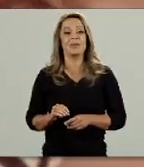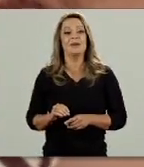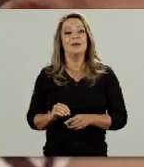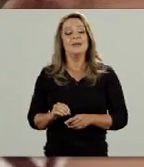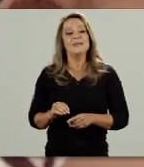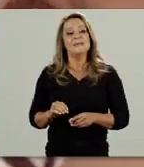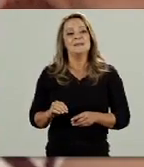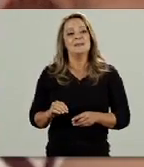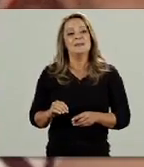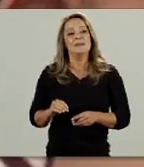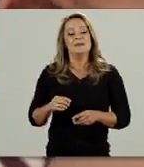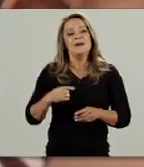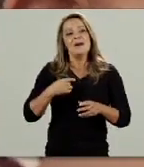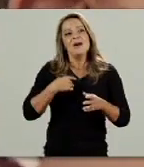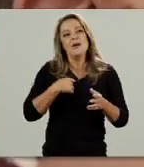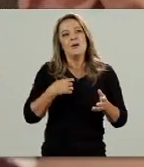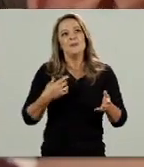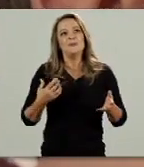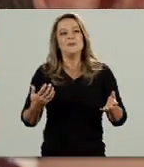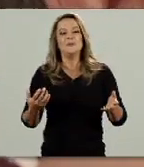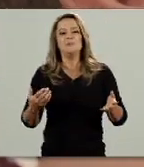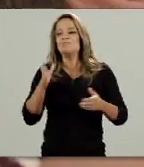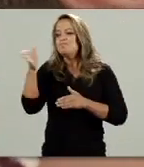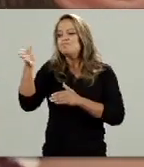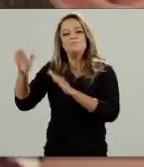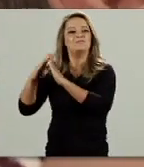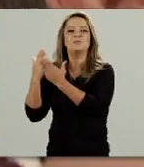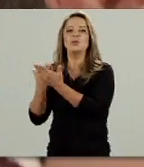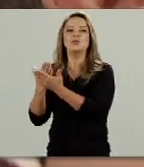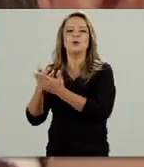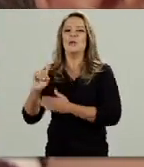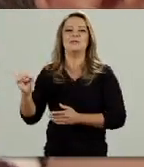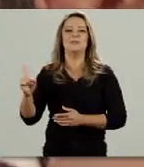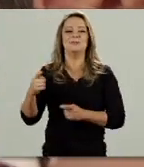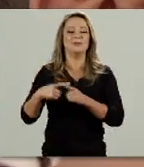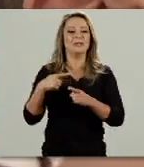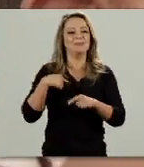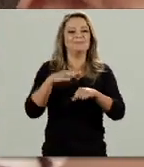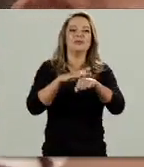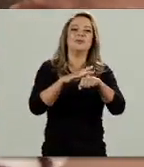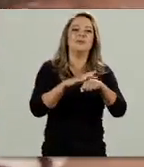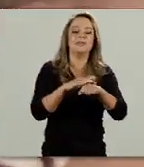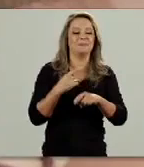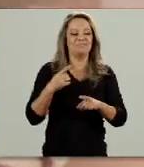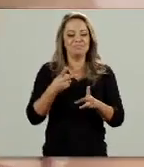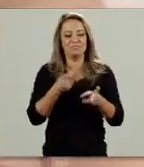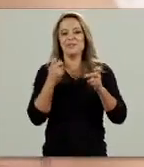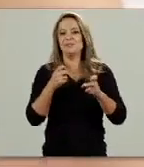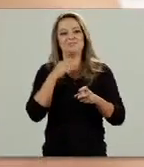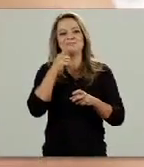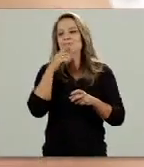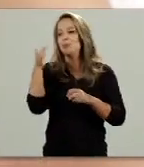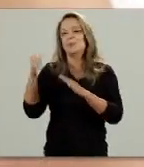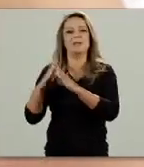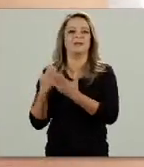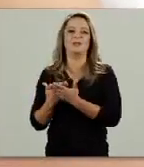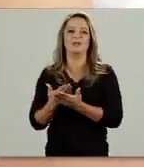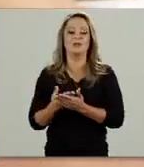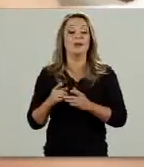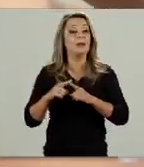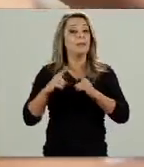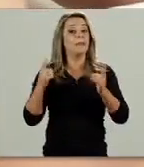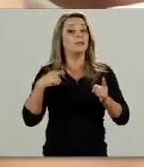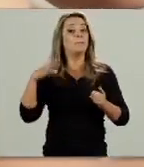né, o primeiro ano, é que eu não tô indo pra escola desde quando eu descobri que eu tô